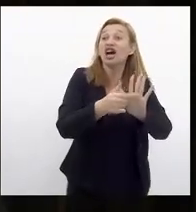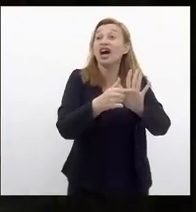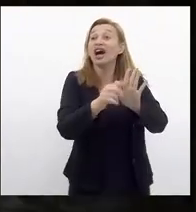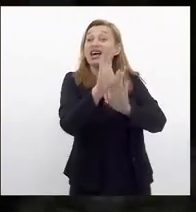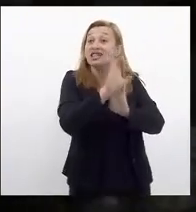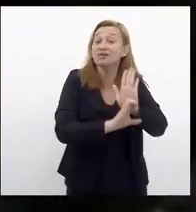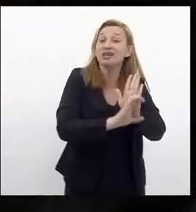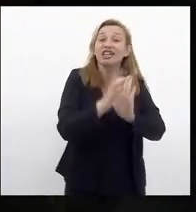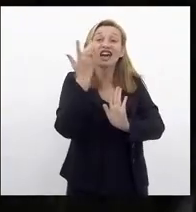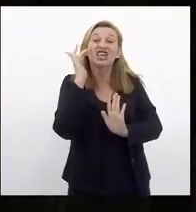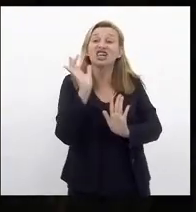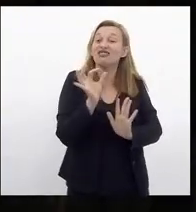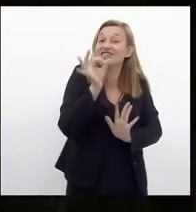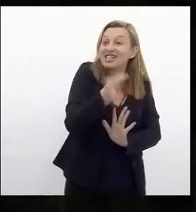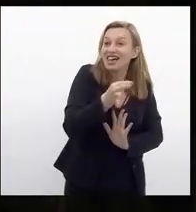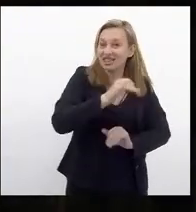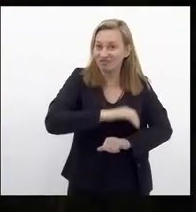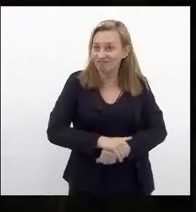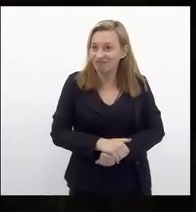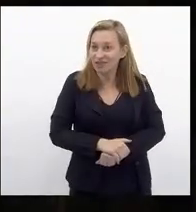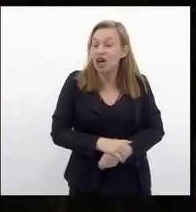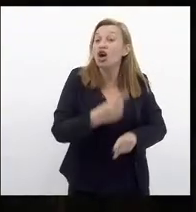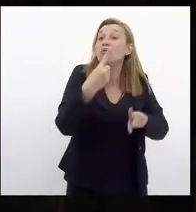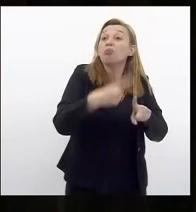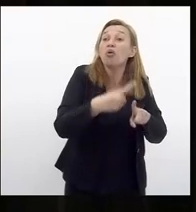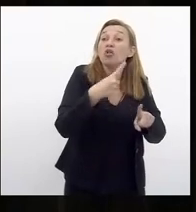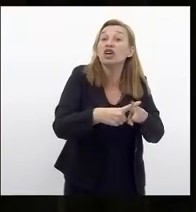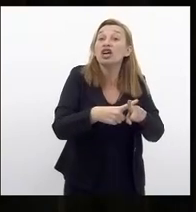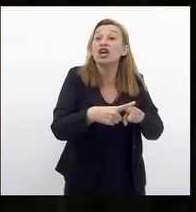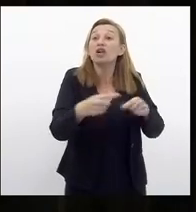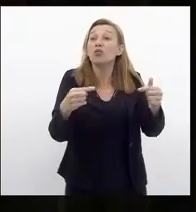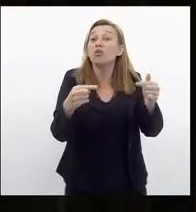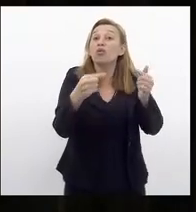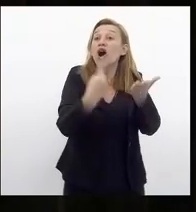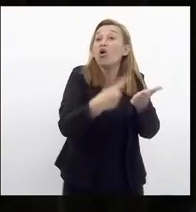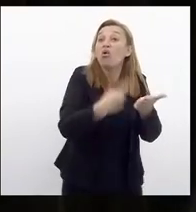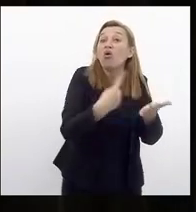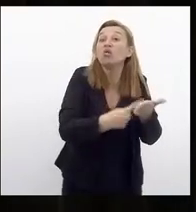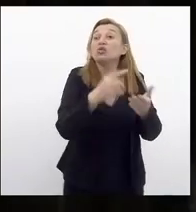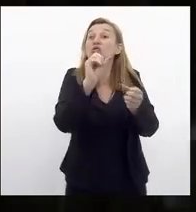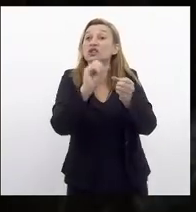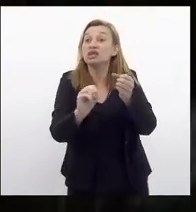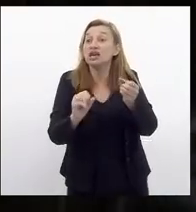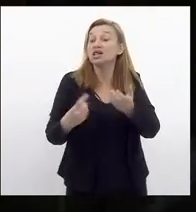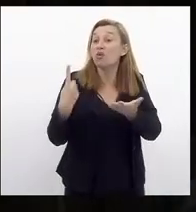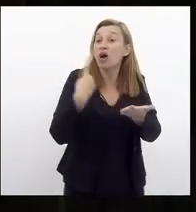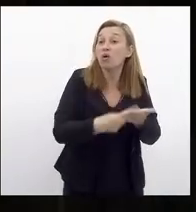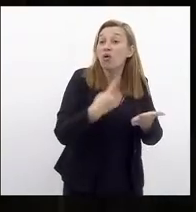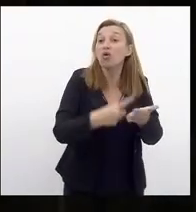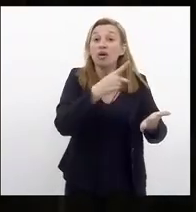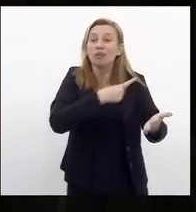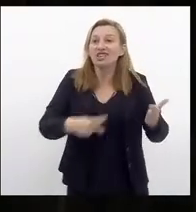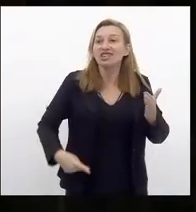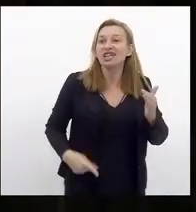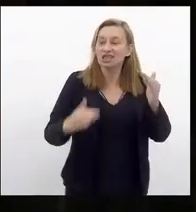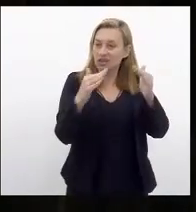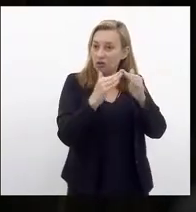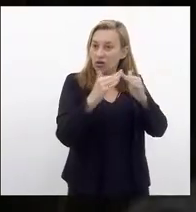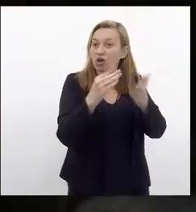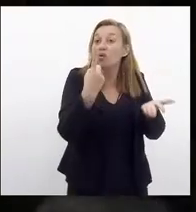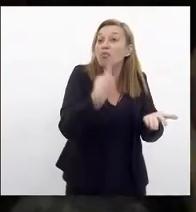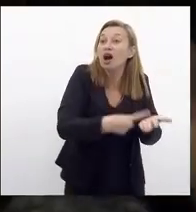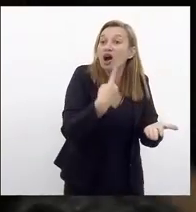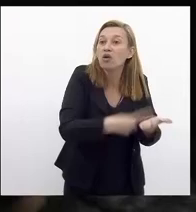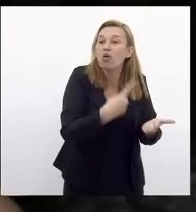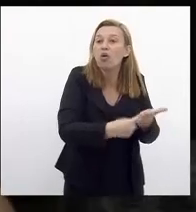dinheiro já estava Correta que fizeram um acordo um acordo com a presidência da casa e um